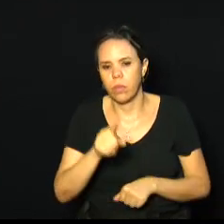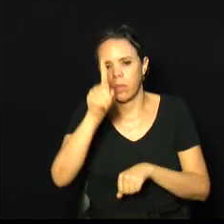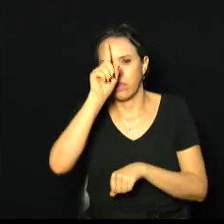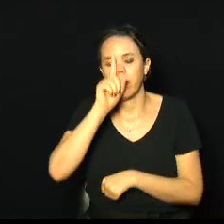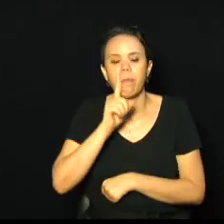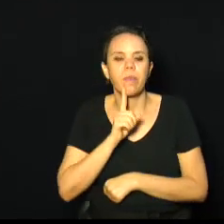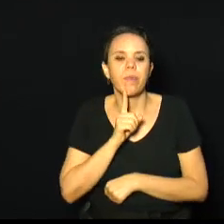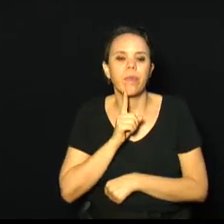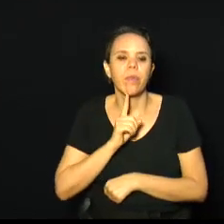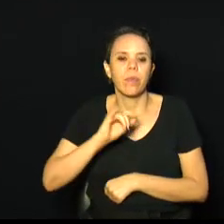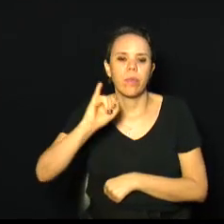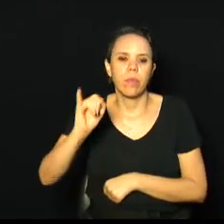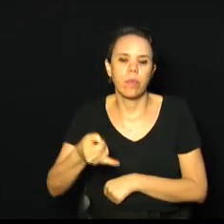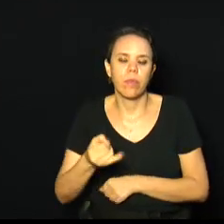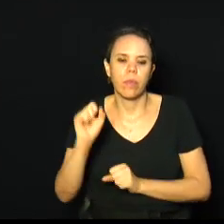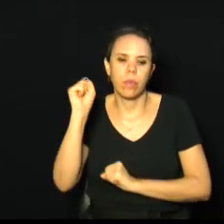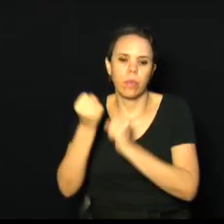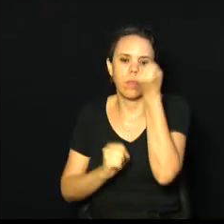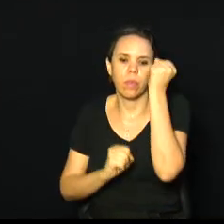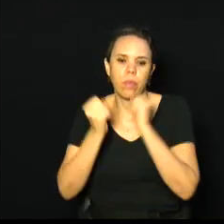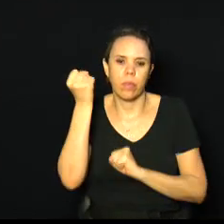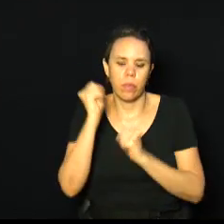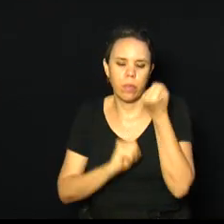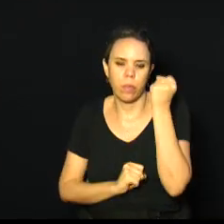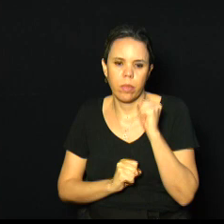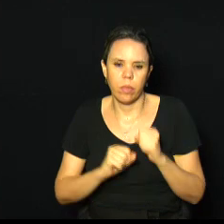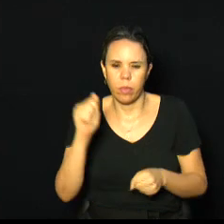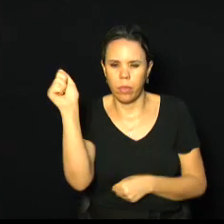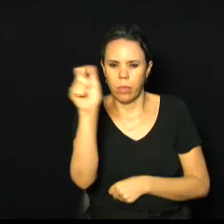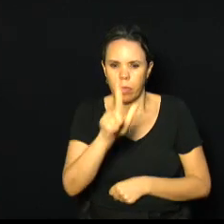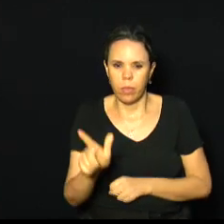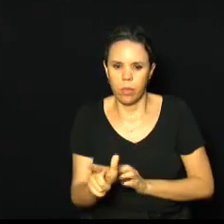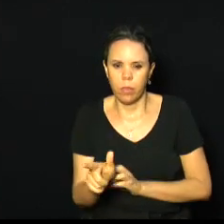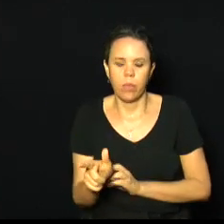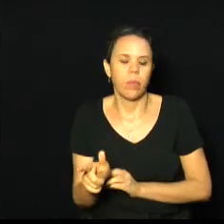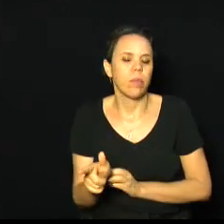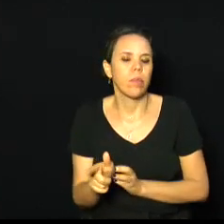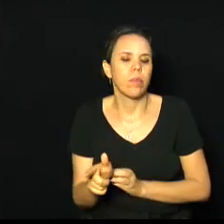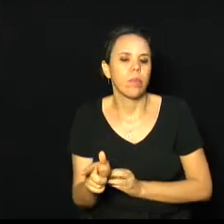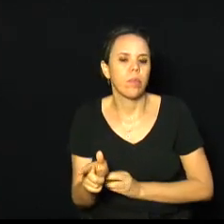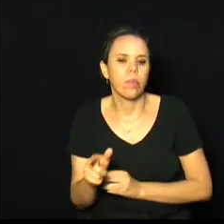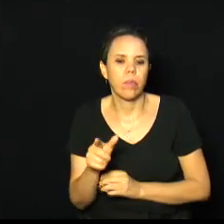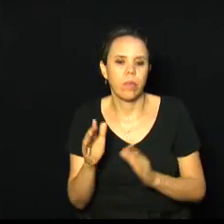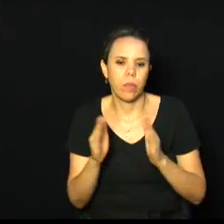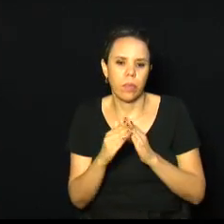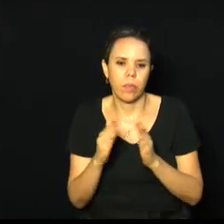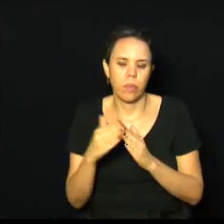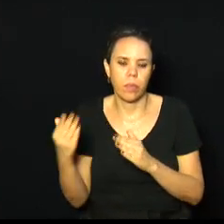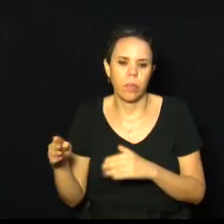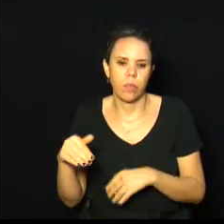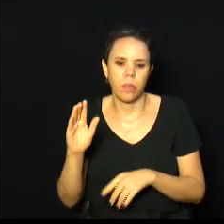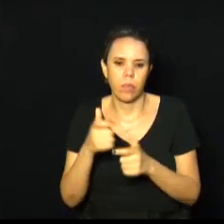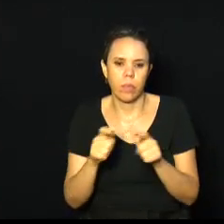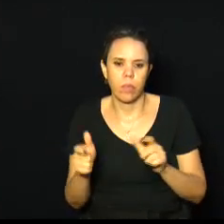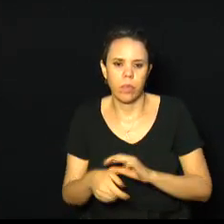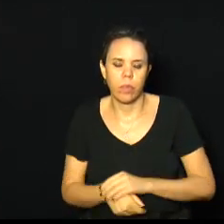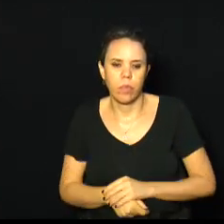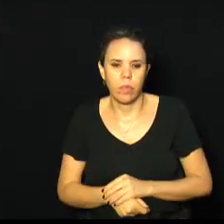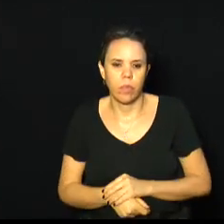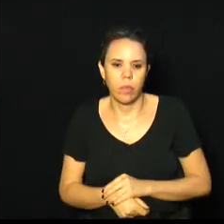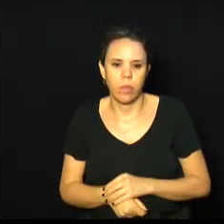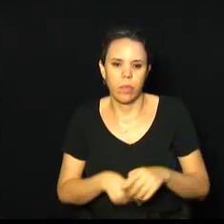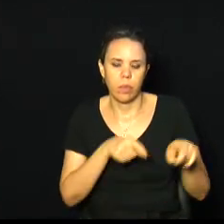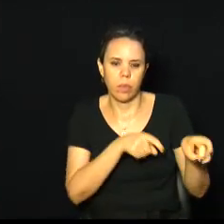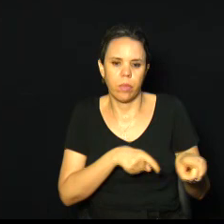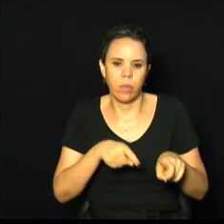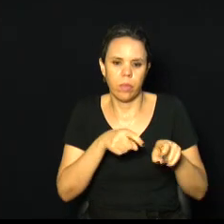é o consumo das indústrias, o que está em azul é o consumo doméstico. Então, o que mais cresce é a agricultura,